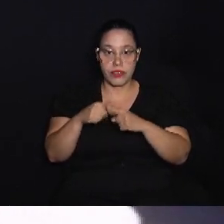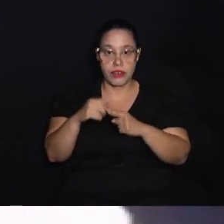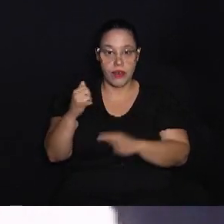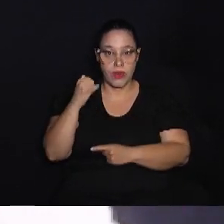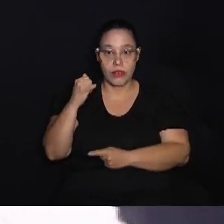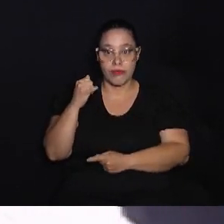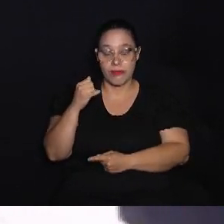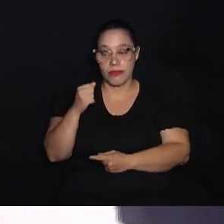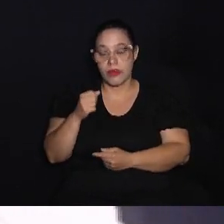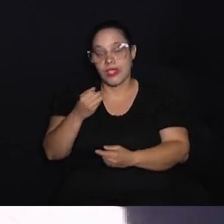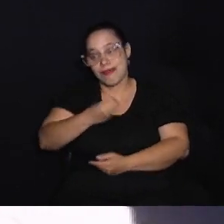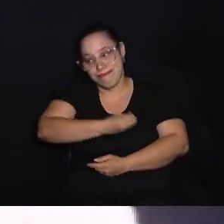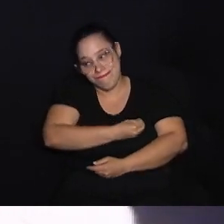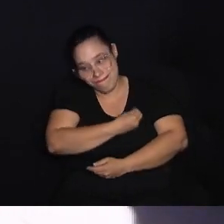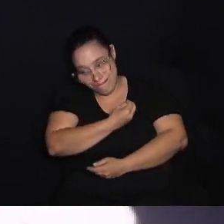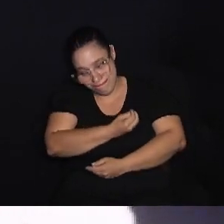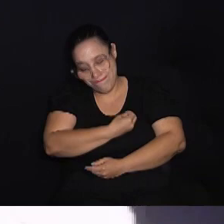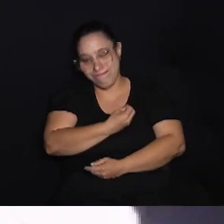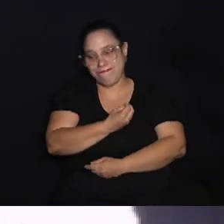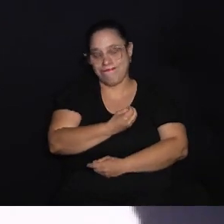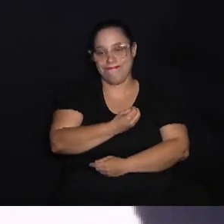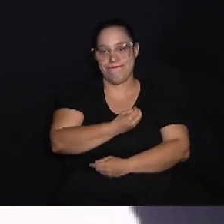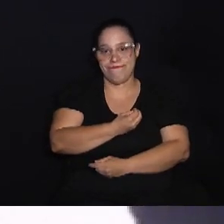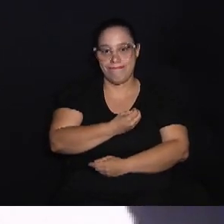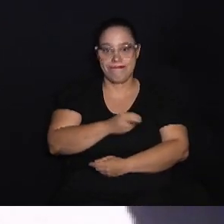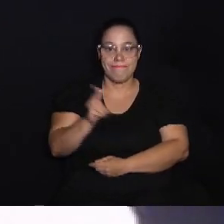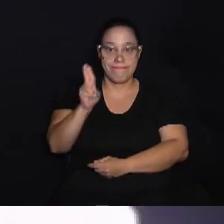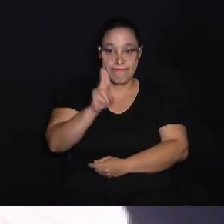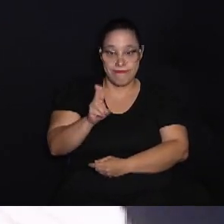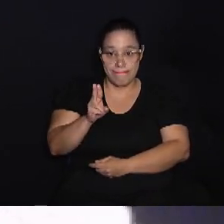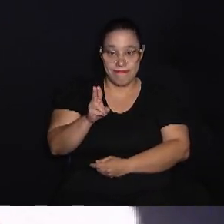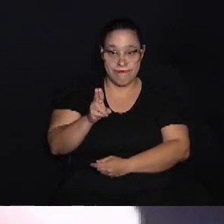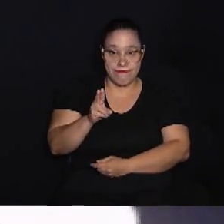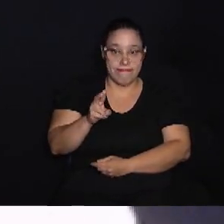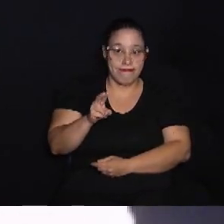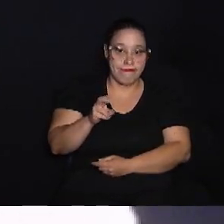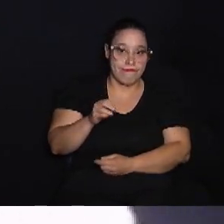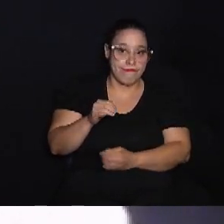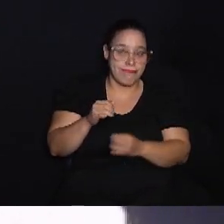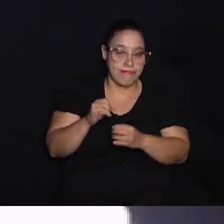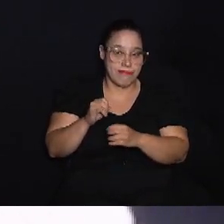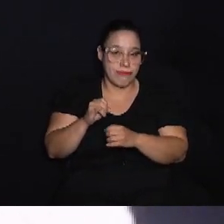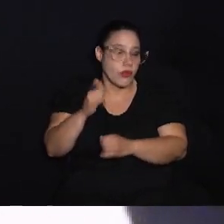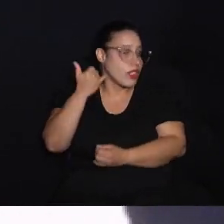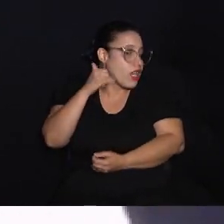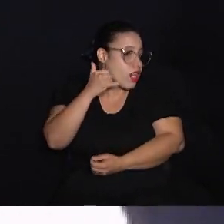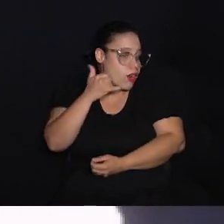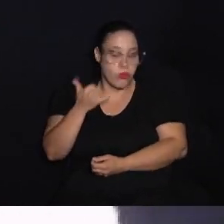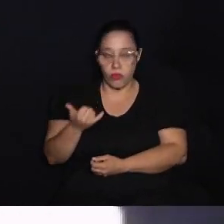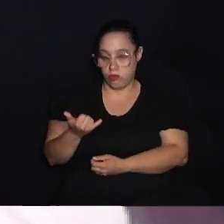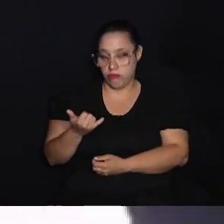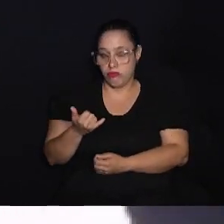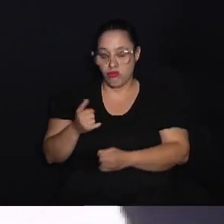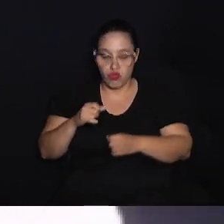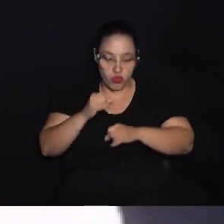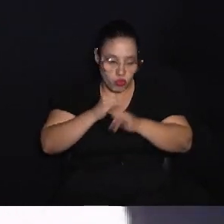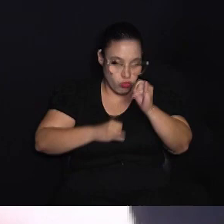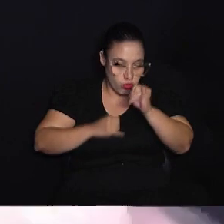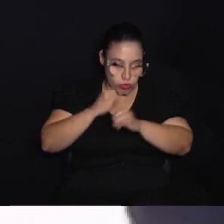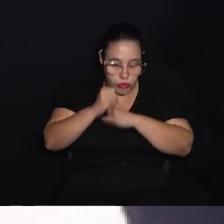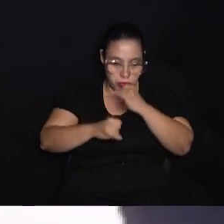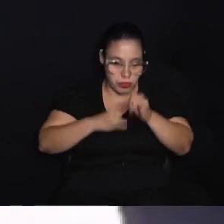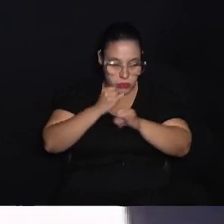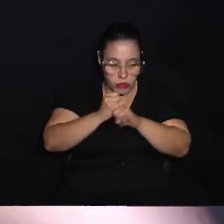Sul, porque o eletroeletrônico ele está na nossa vida, né? Então, todo mundo hoje em dia está com acesso a